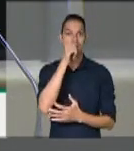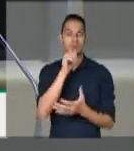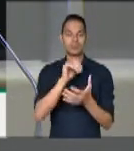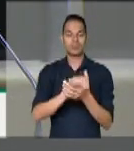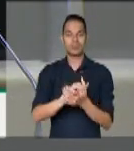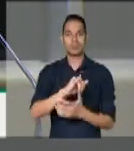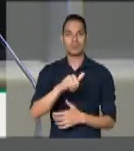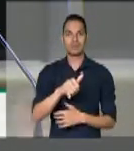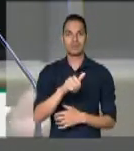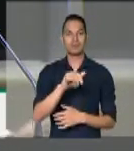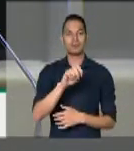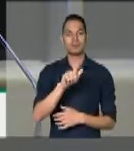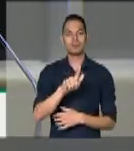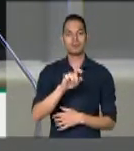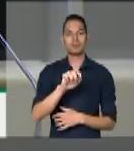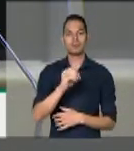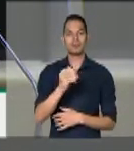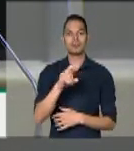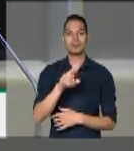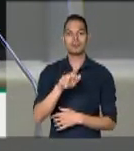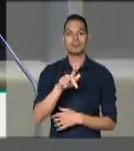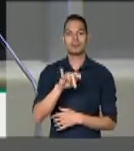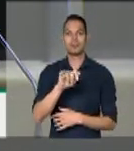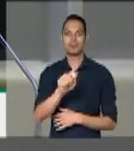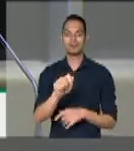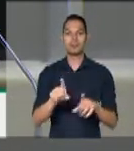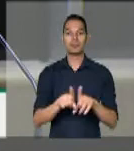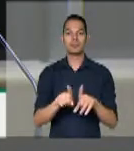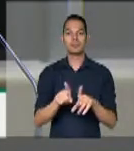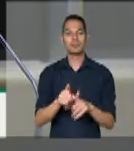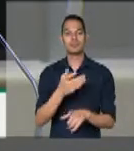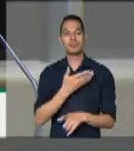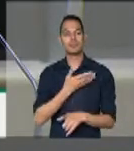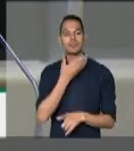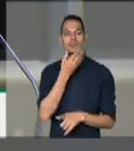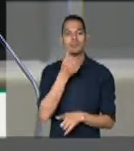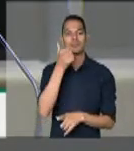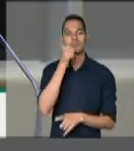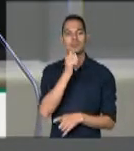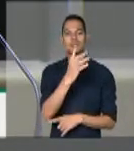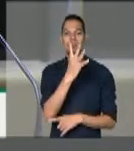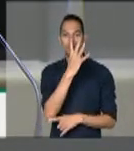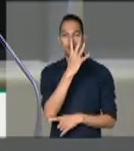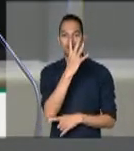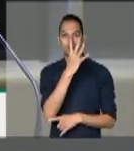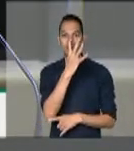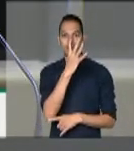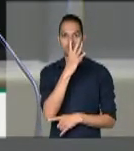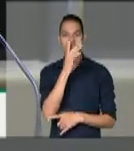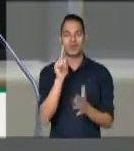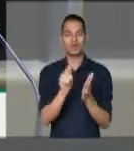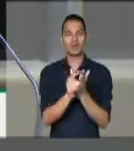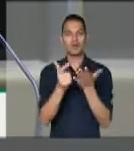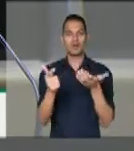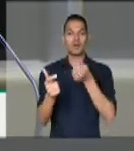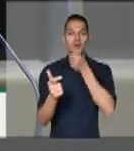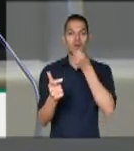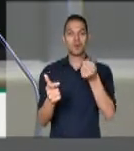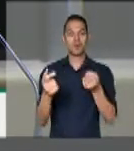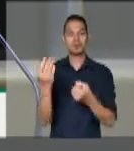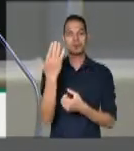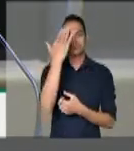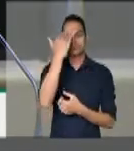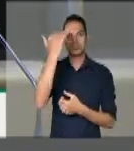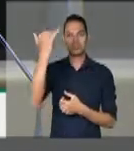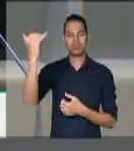esposa Georgia, amigos, amigas e admiradores do grande jornalista